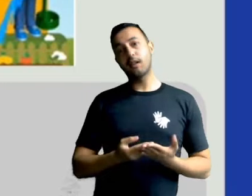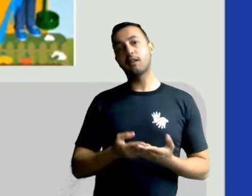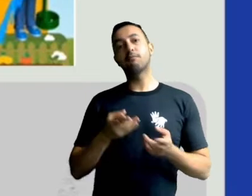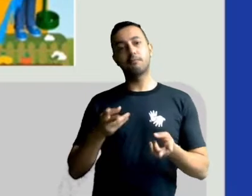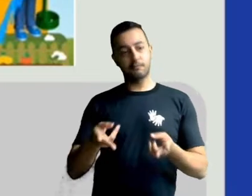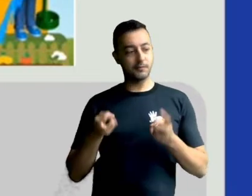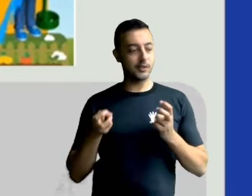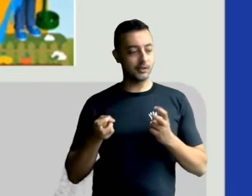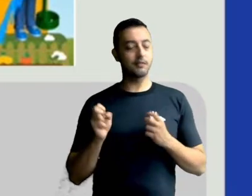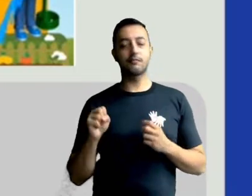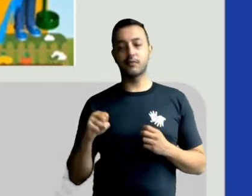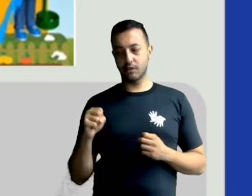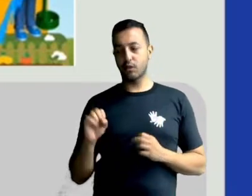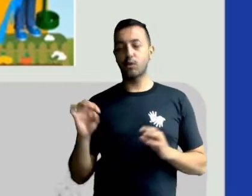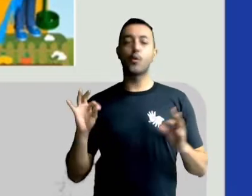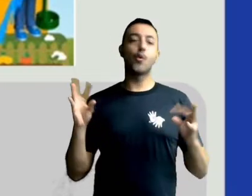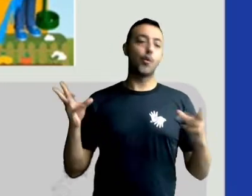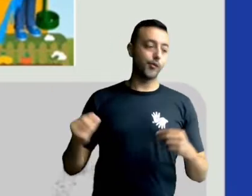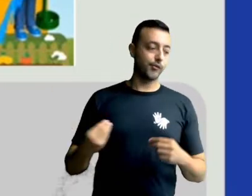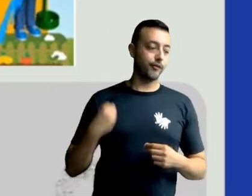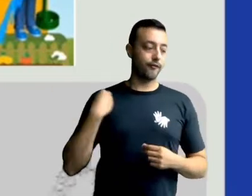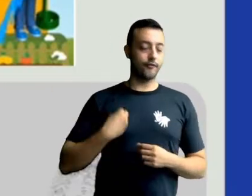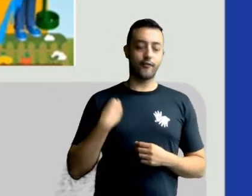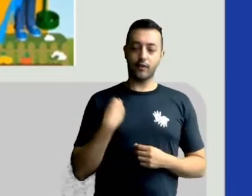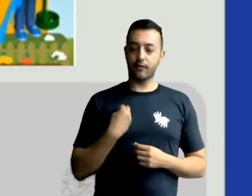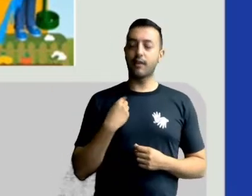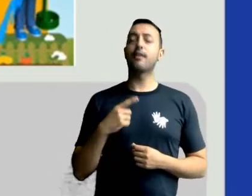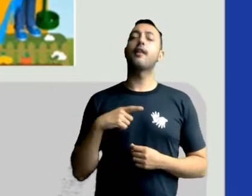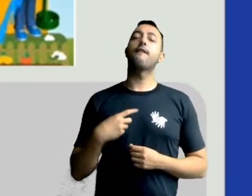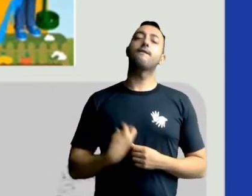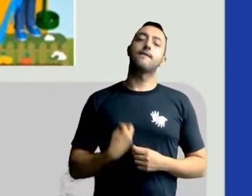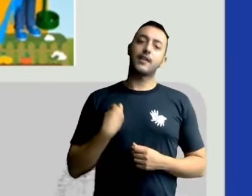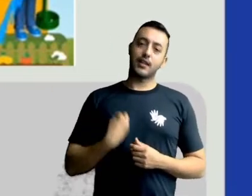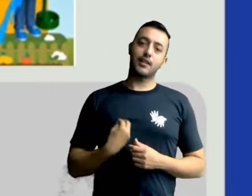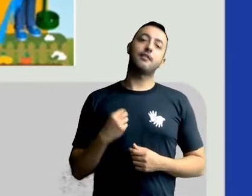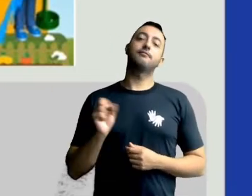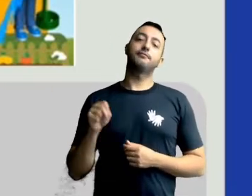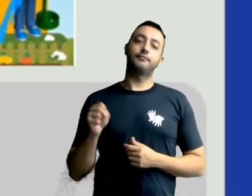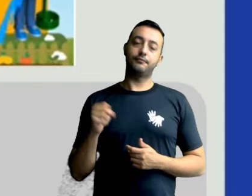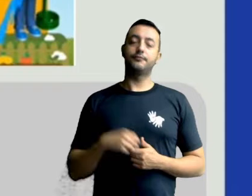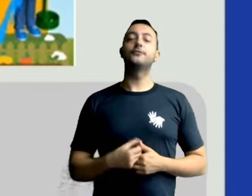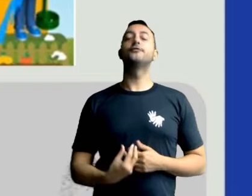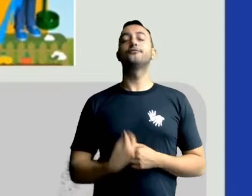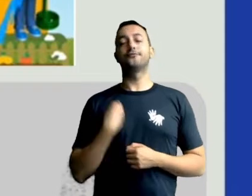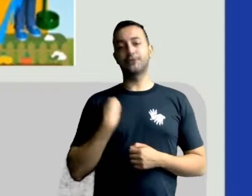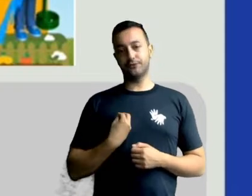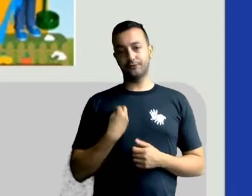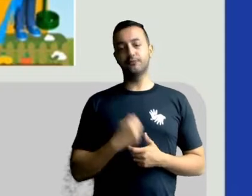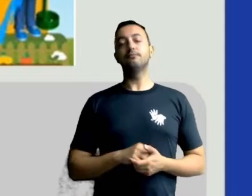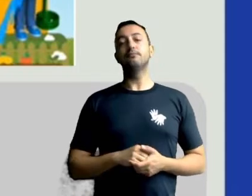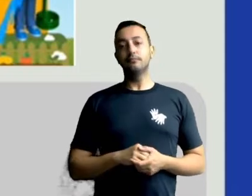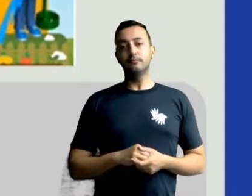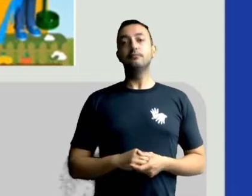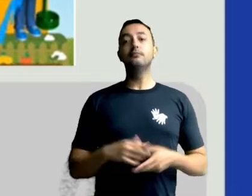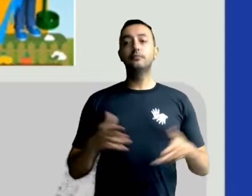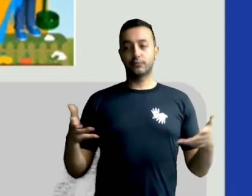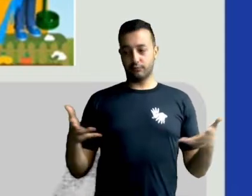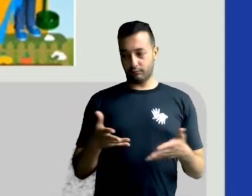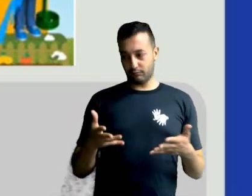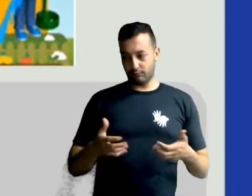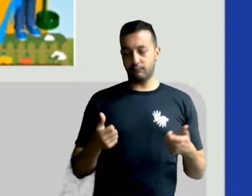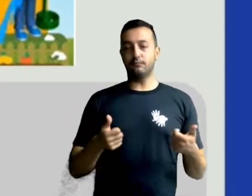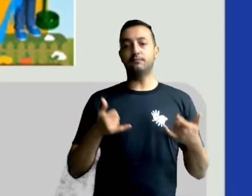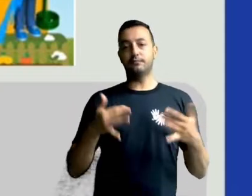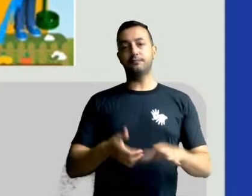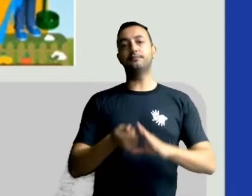acredito que dá para perceber. Todo ser vivo, ele tem vida. Isso mesmo, ele vive. E agora eu vou